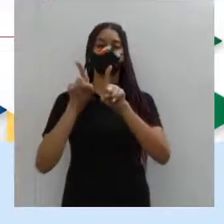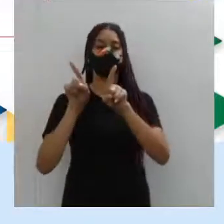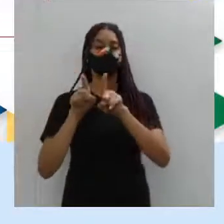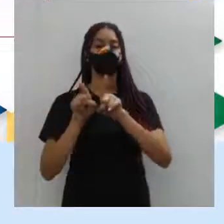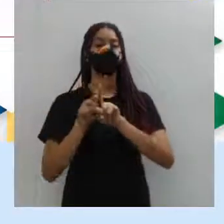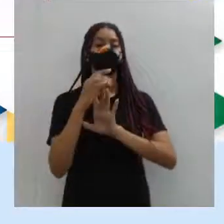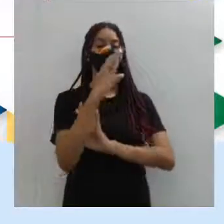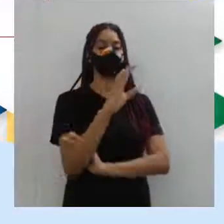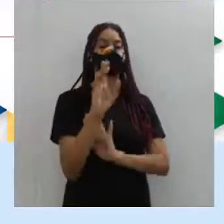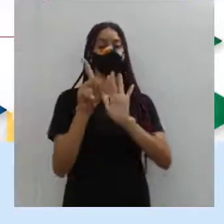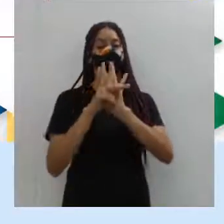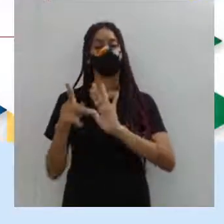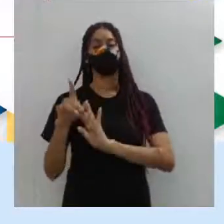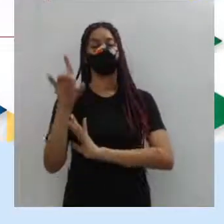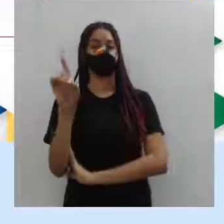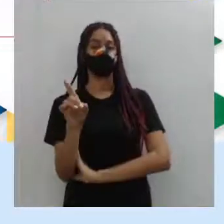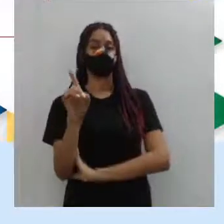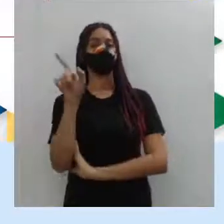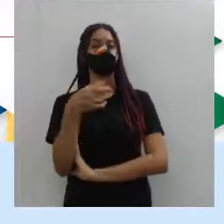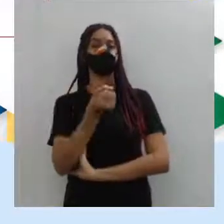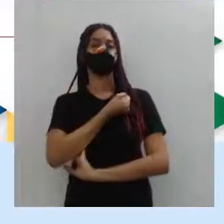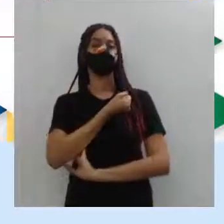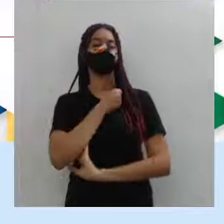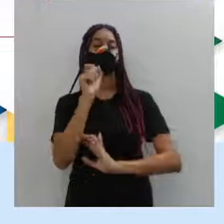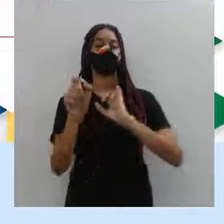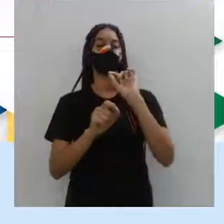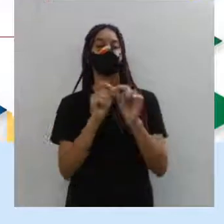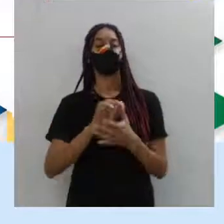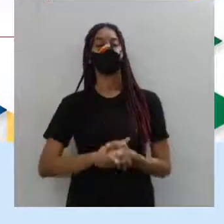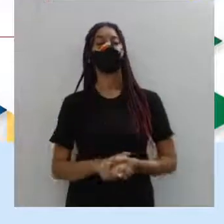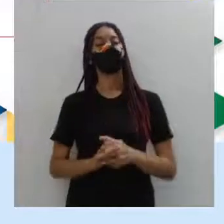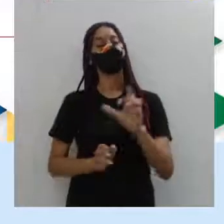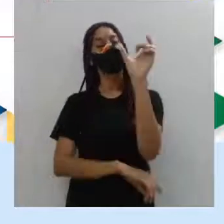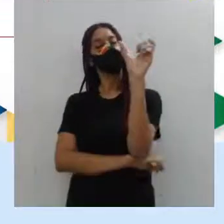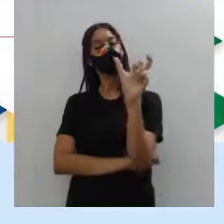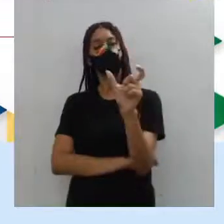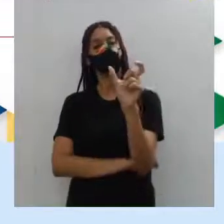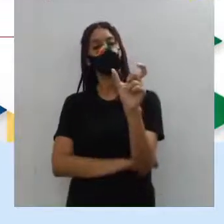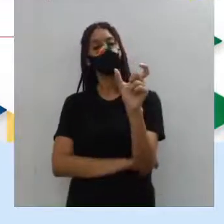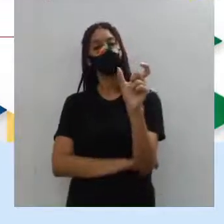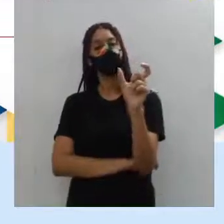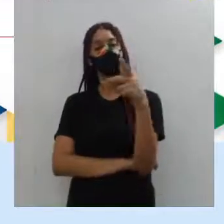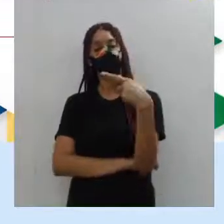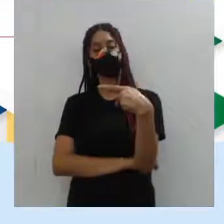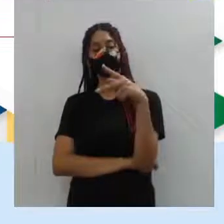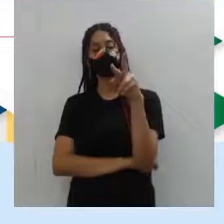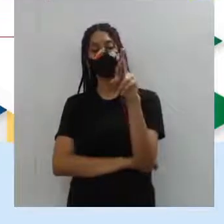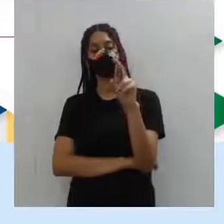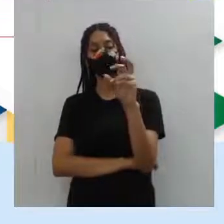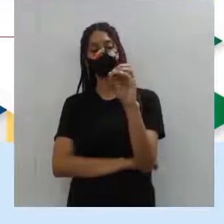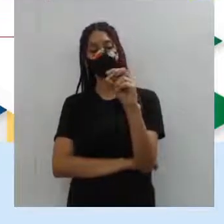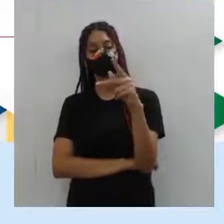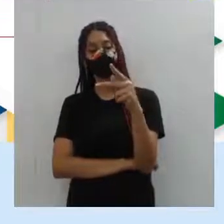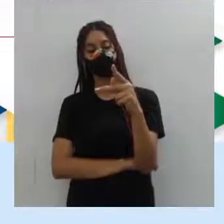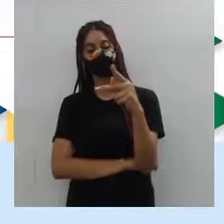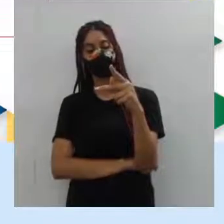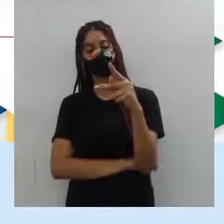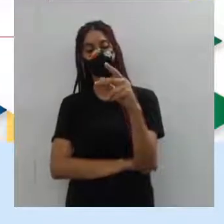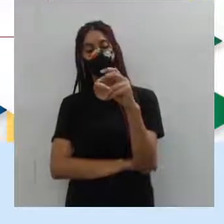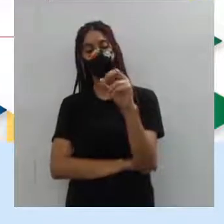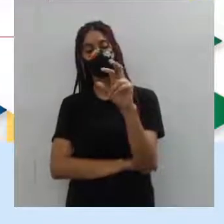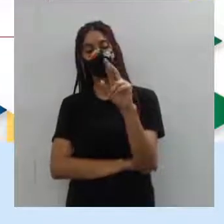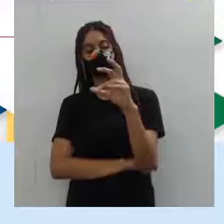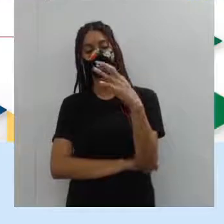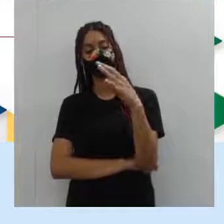para D, tá? Esses números, eles são termos de uma proporção, sendo A e D os extremos,